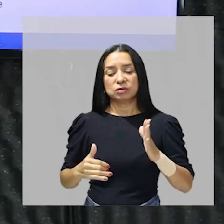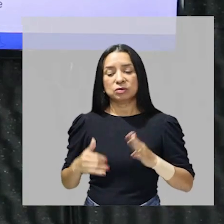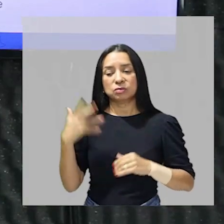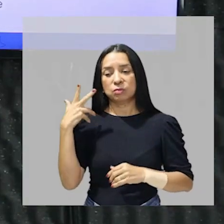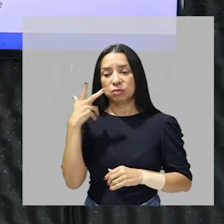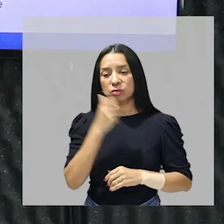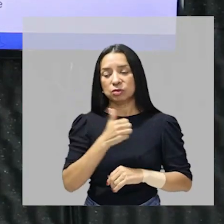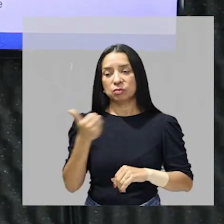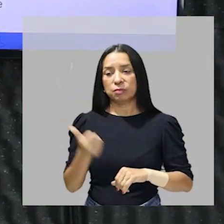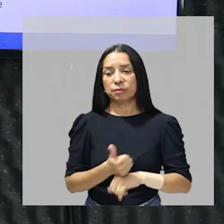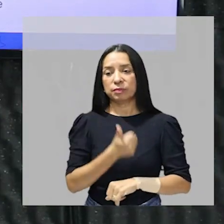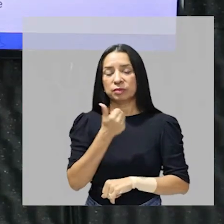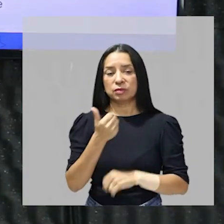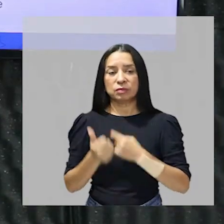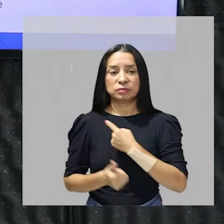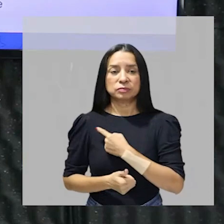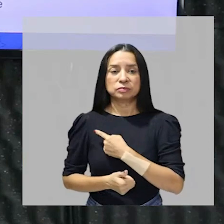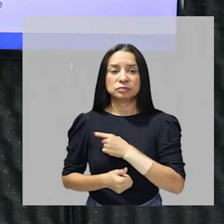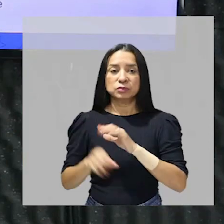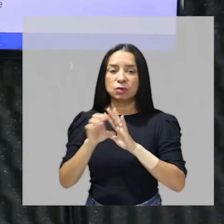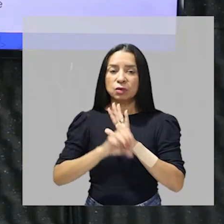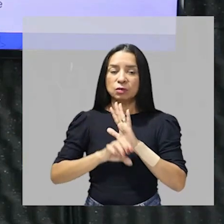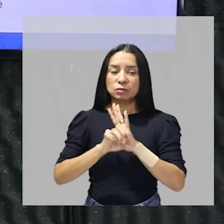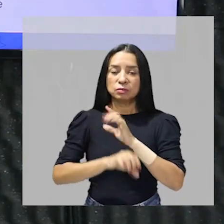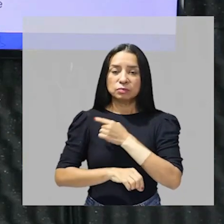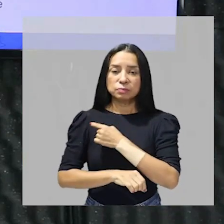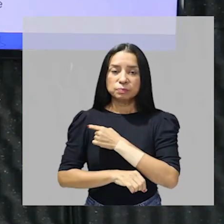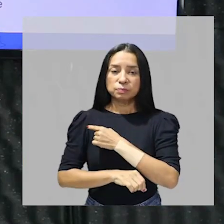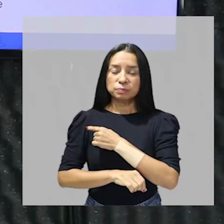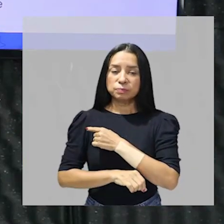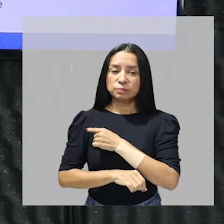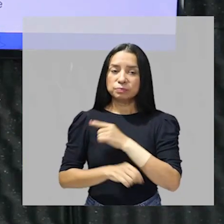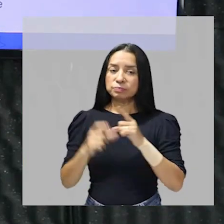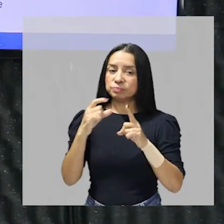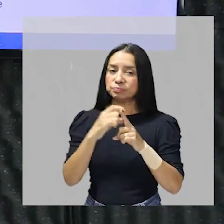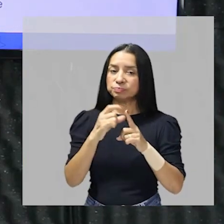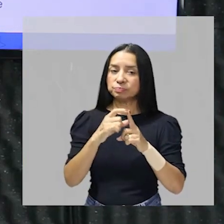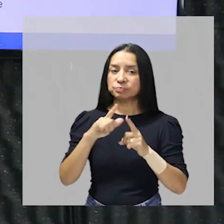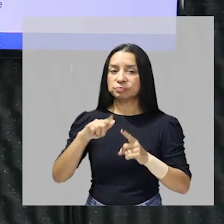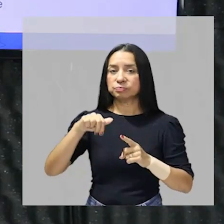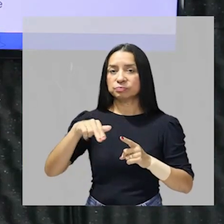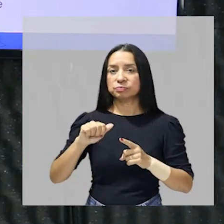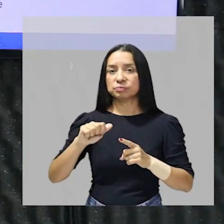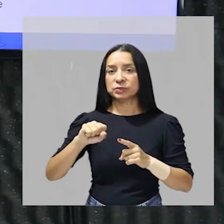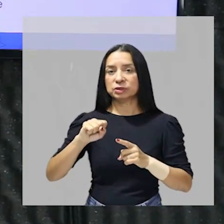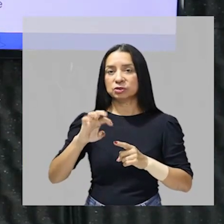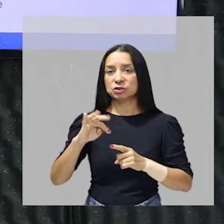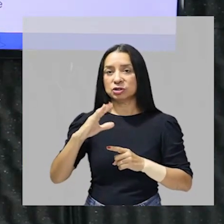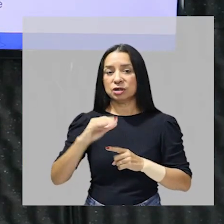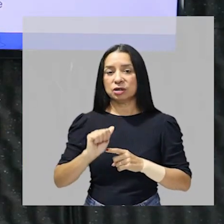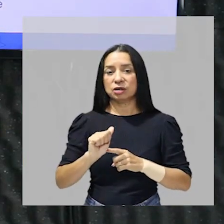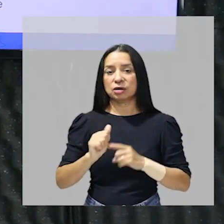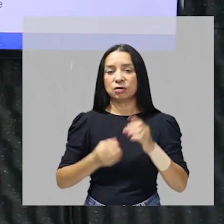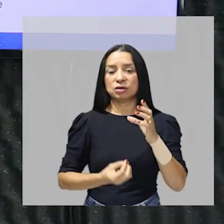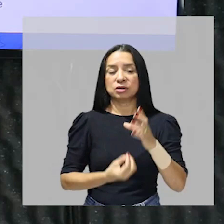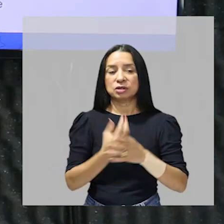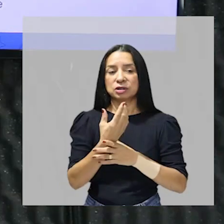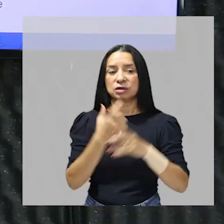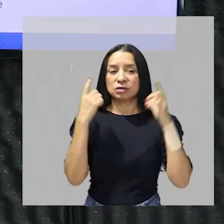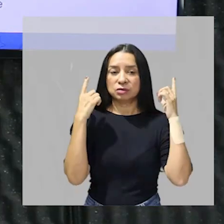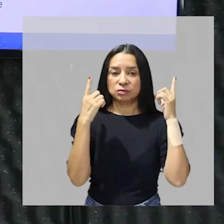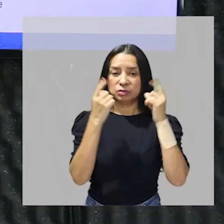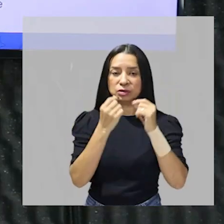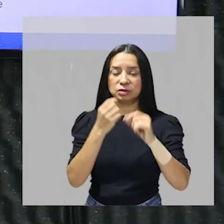melhor. O conceito, a palavra ginástica, é originária do grego, que